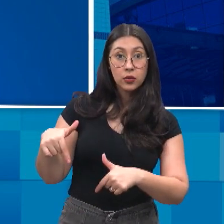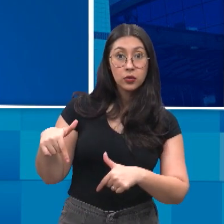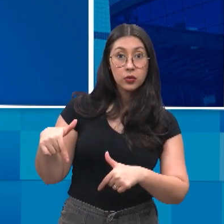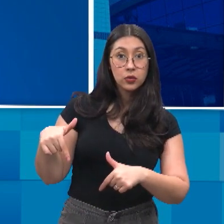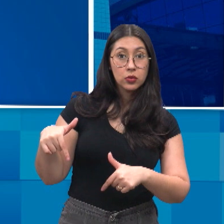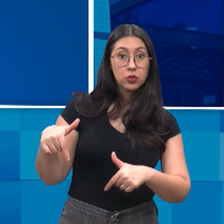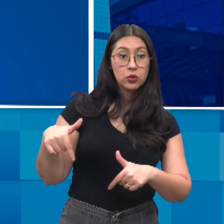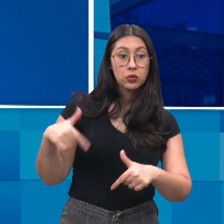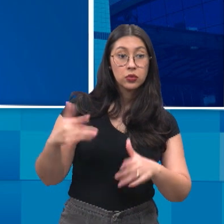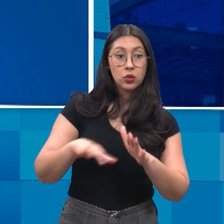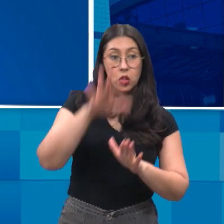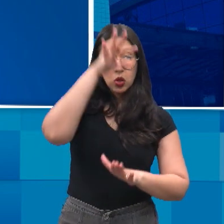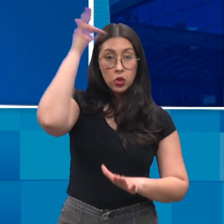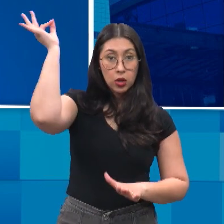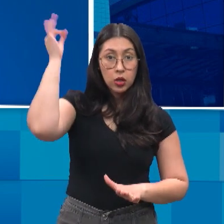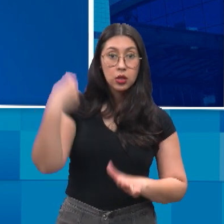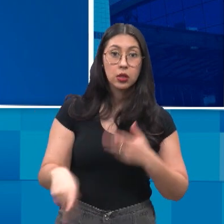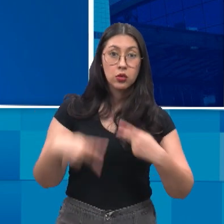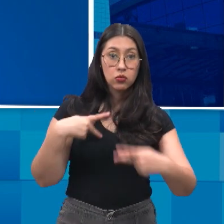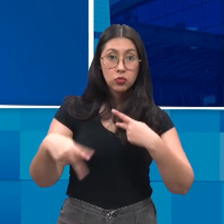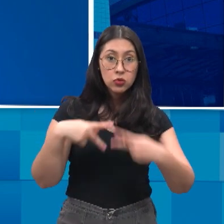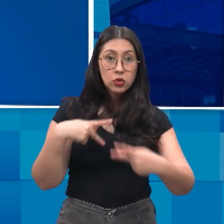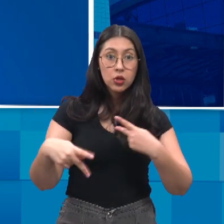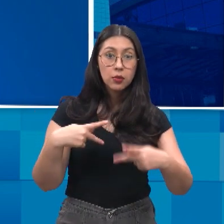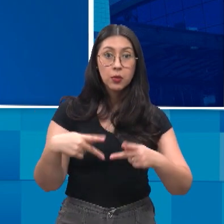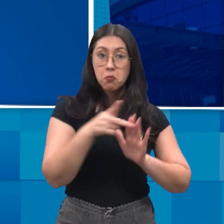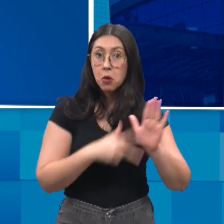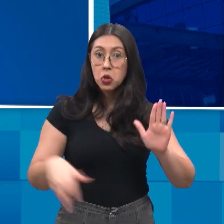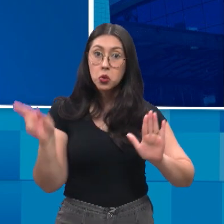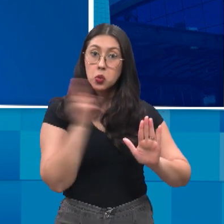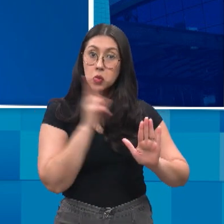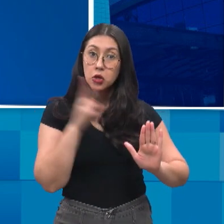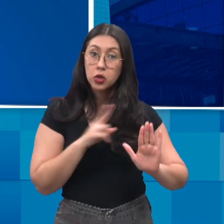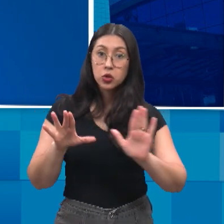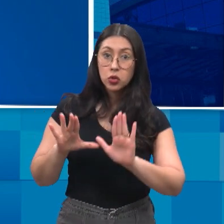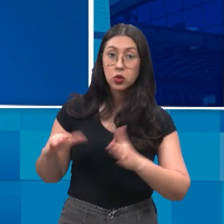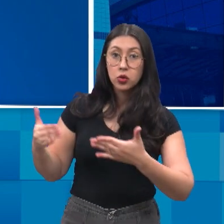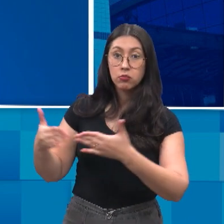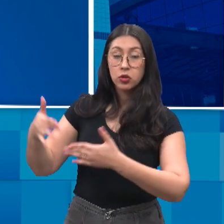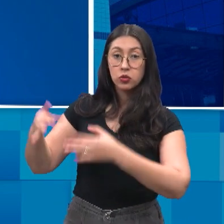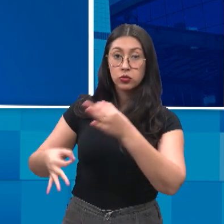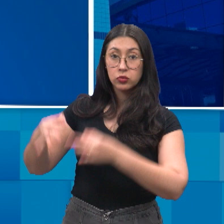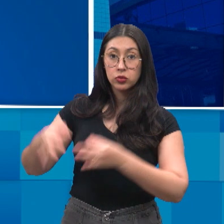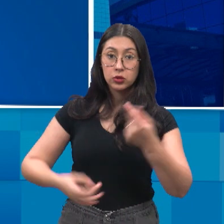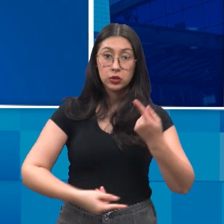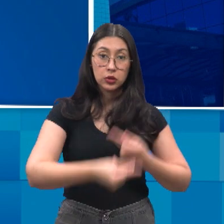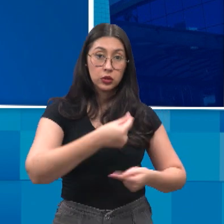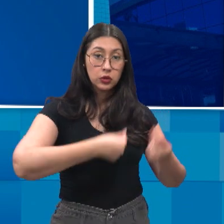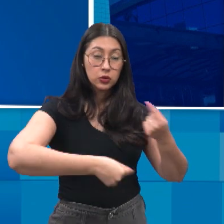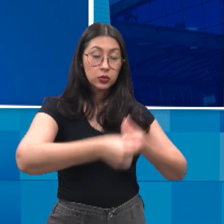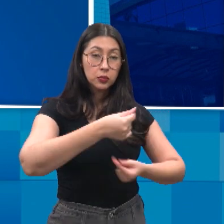José dos Campos. Rito urgente, comissões Justiça e Economia.